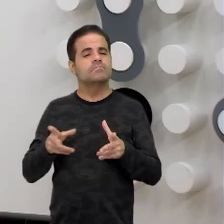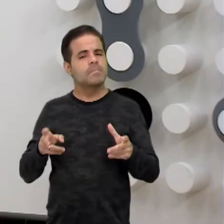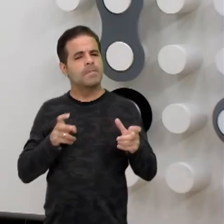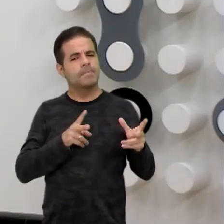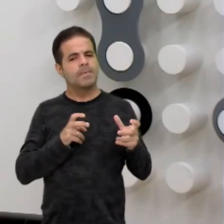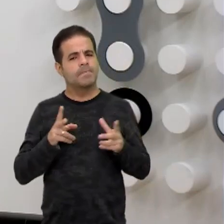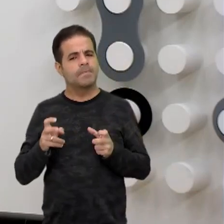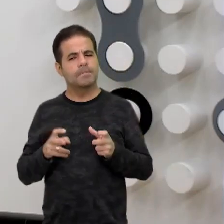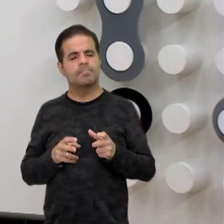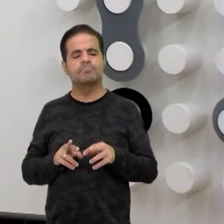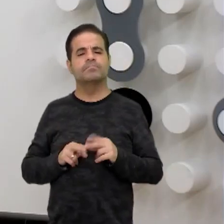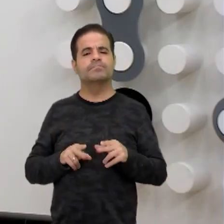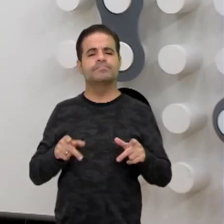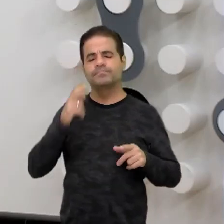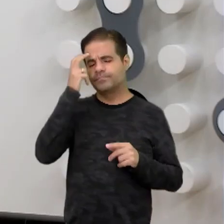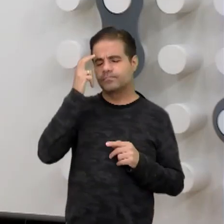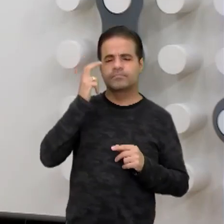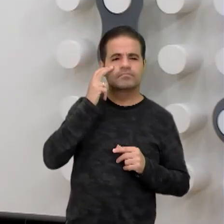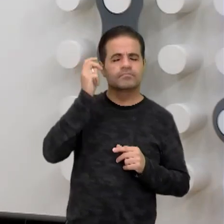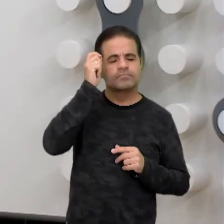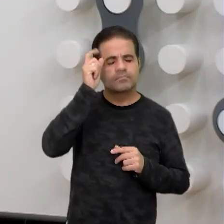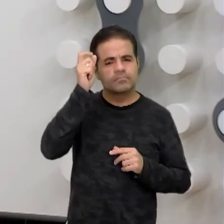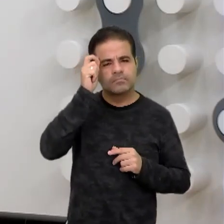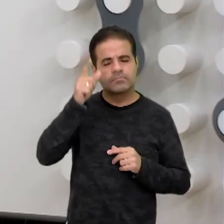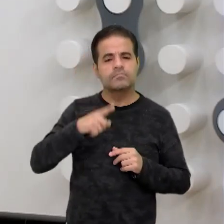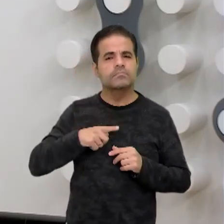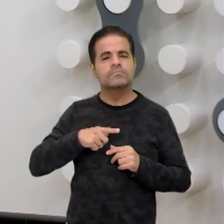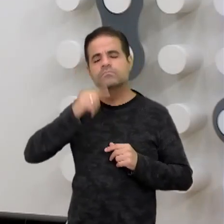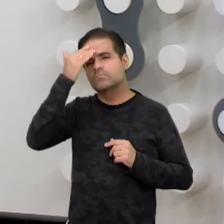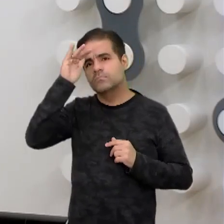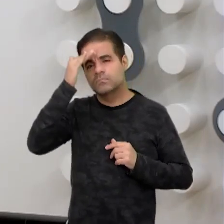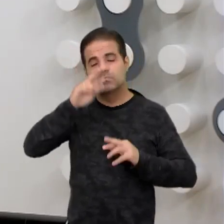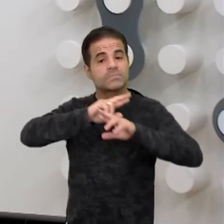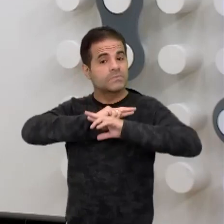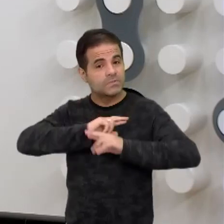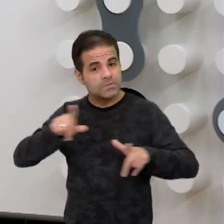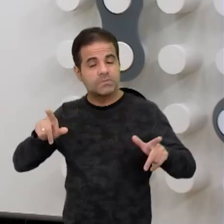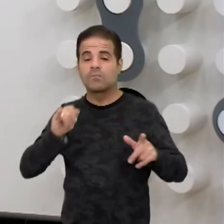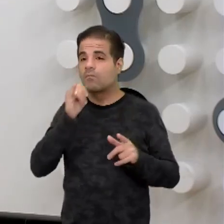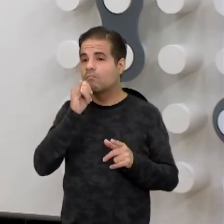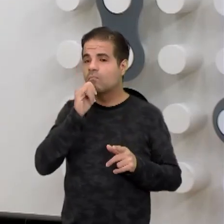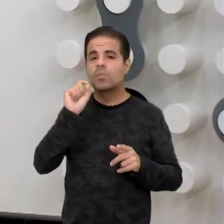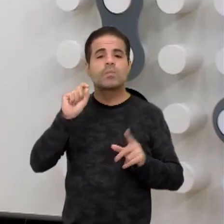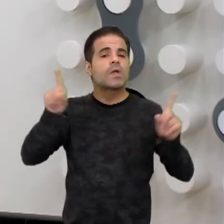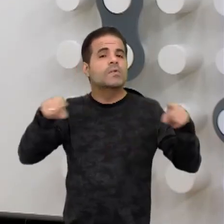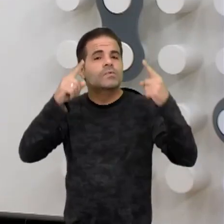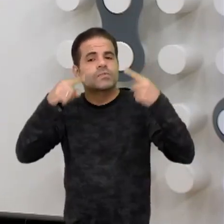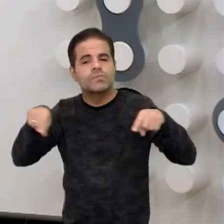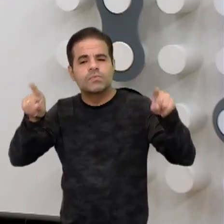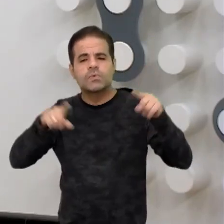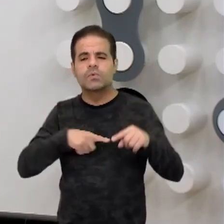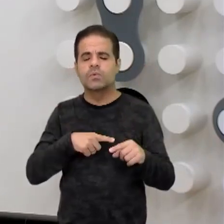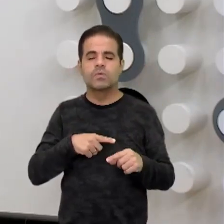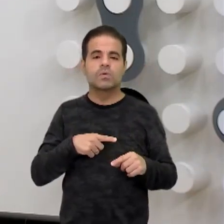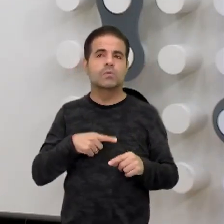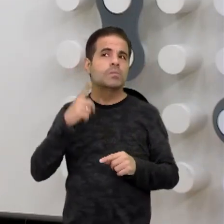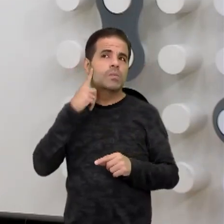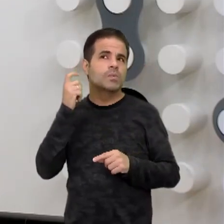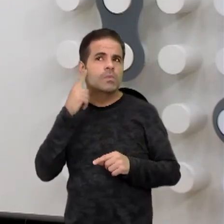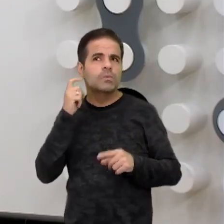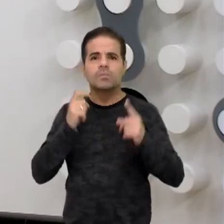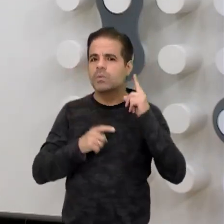perceber como que diferentes culturas têm um entendimento diferente, por exemplo, do que é o som e do que é o